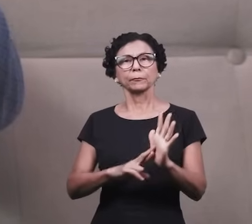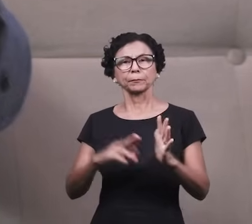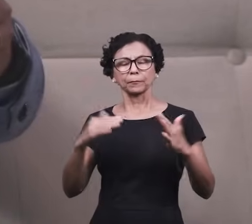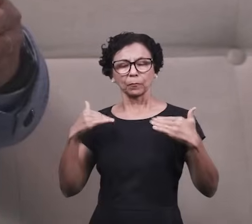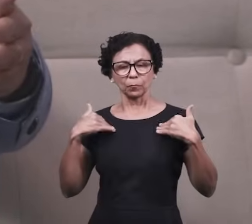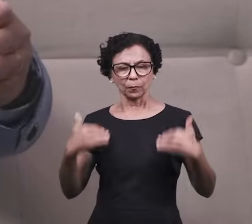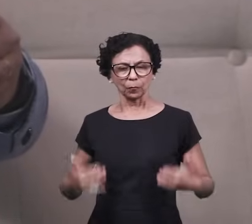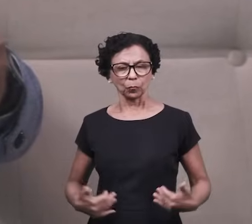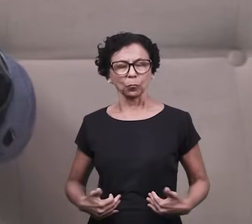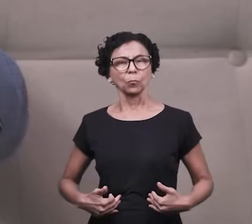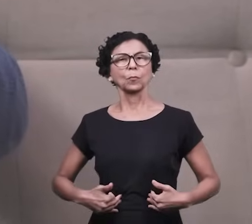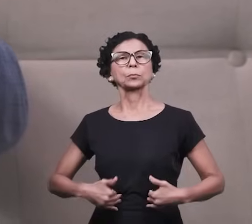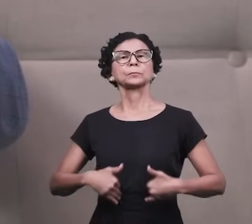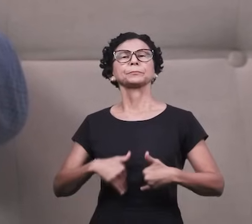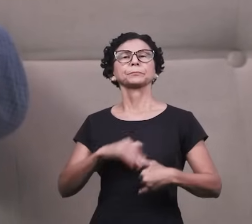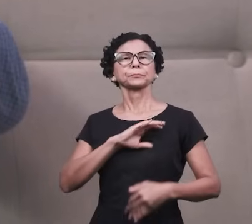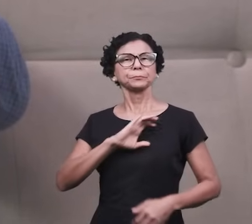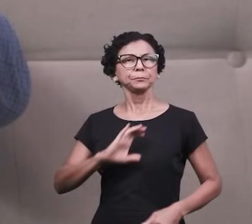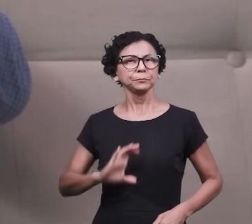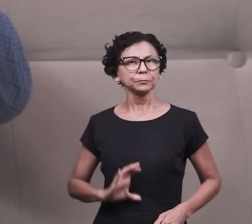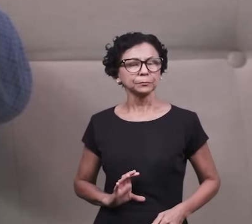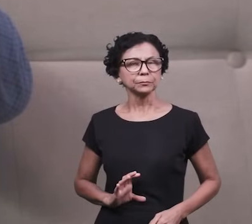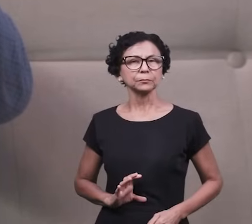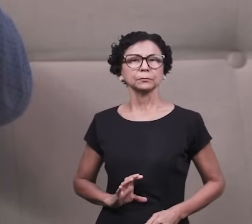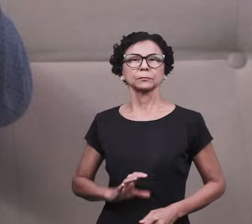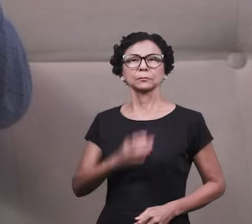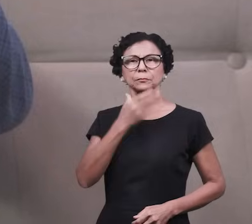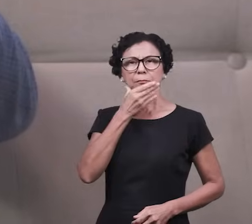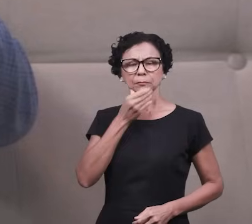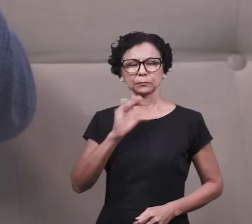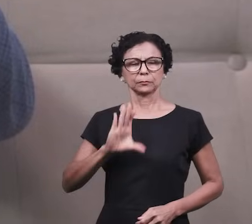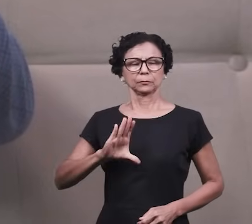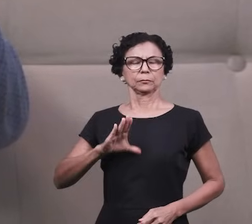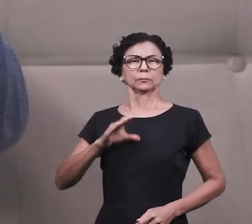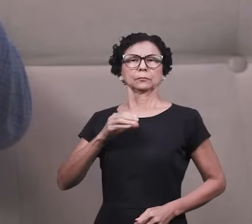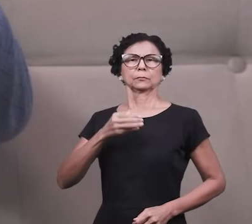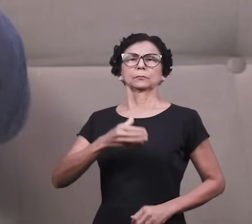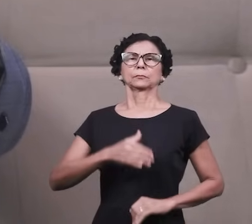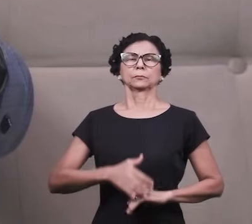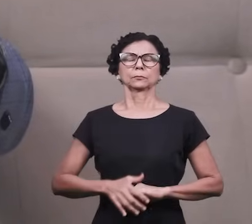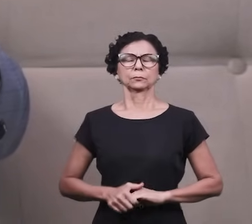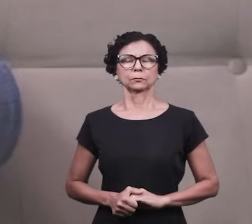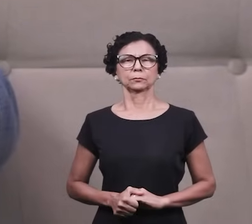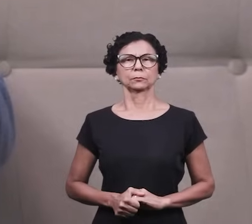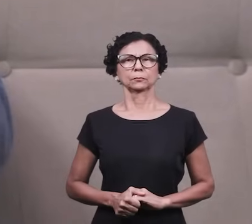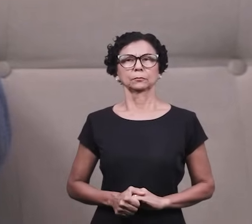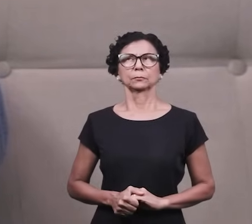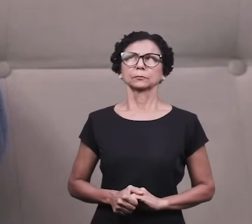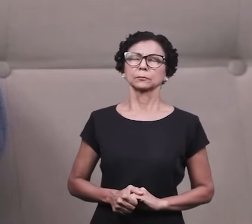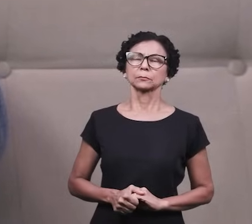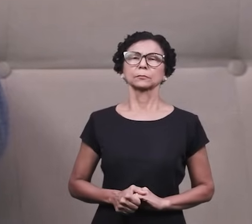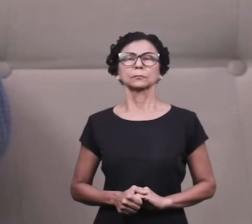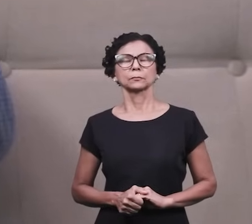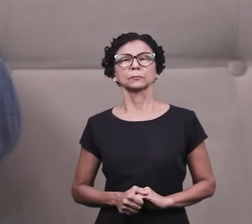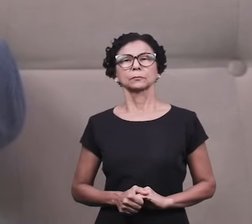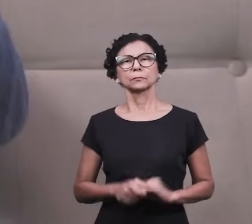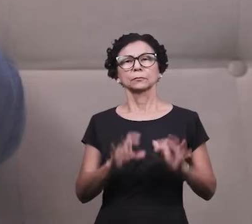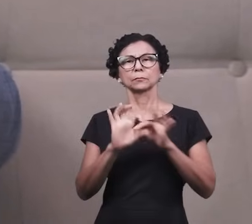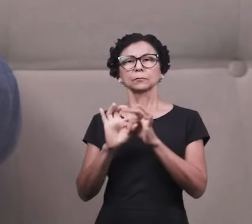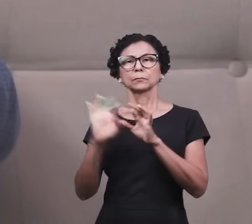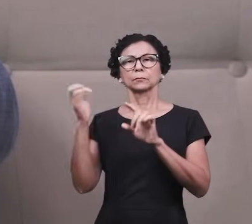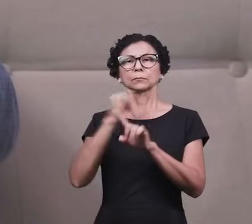Os valentes, né? A igreja que, a respeito a fé, mostrando profeticamente